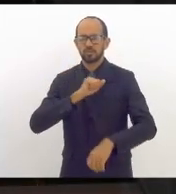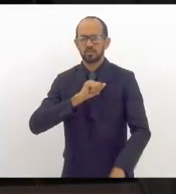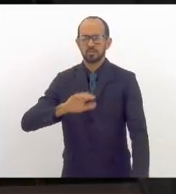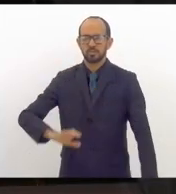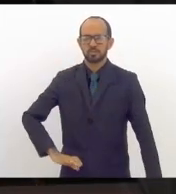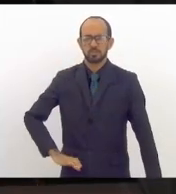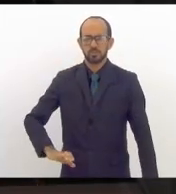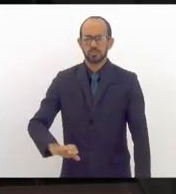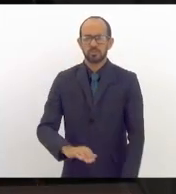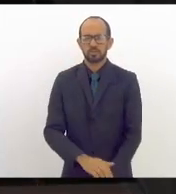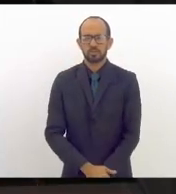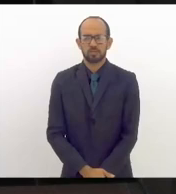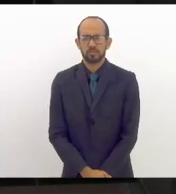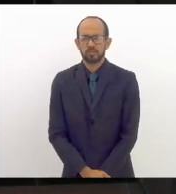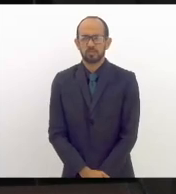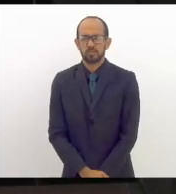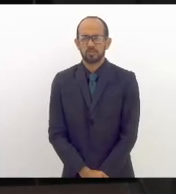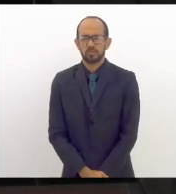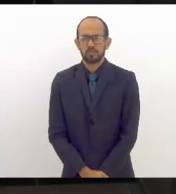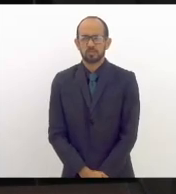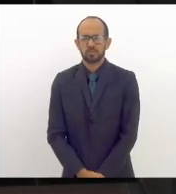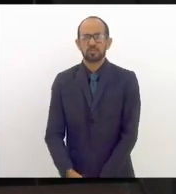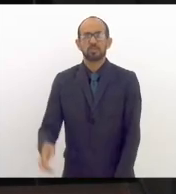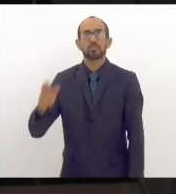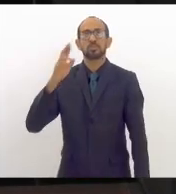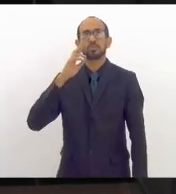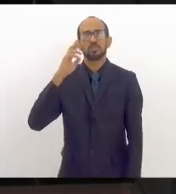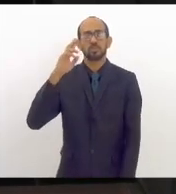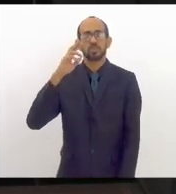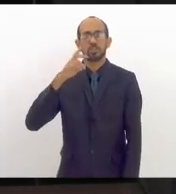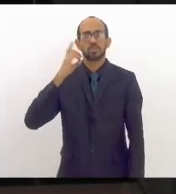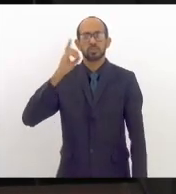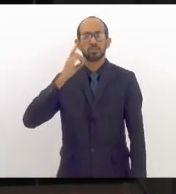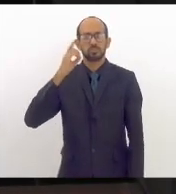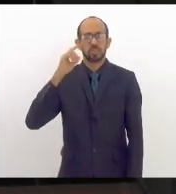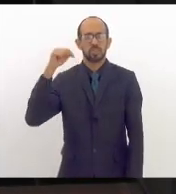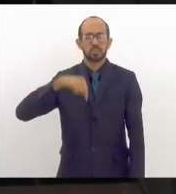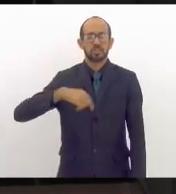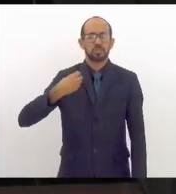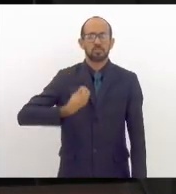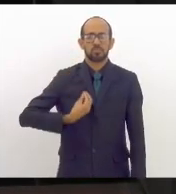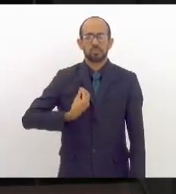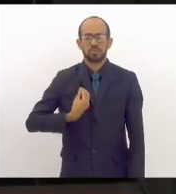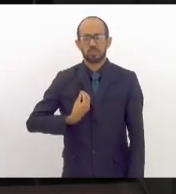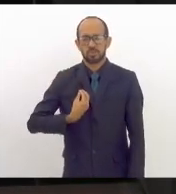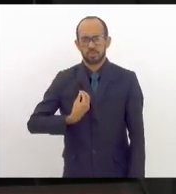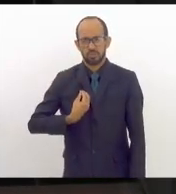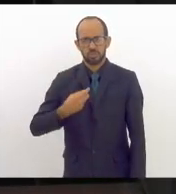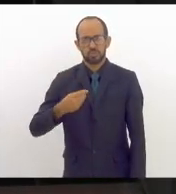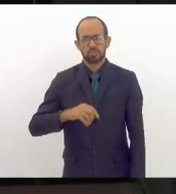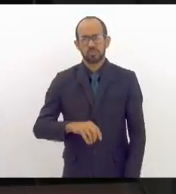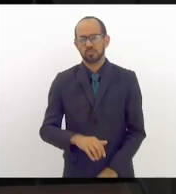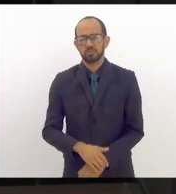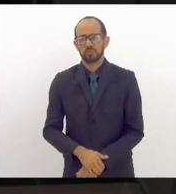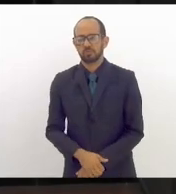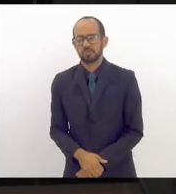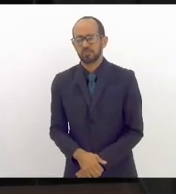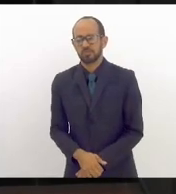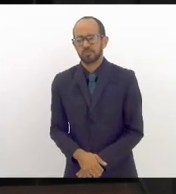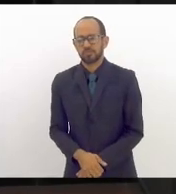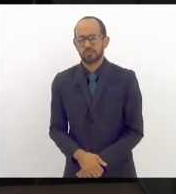celiano senhoras deputadas presentes senhores deputados presentes